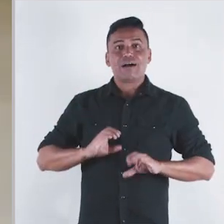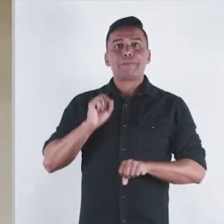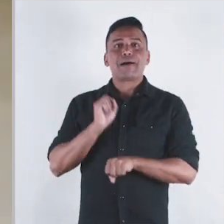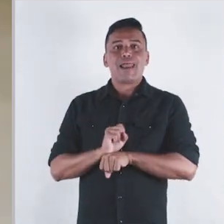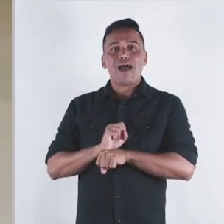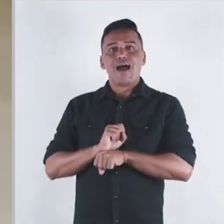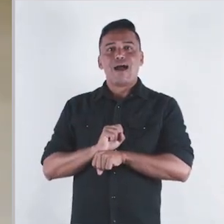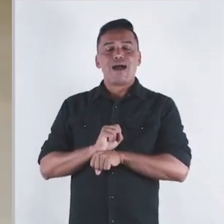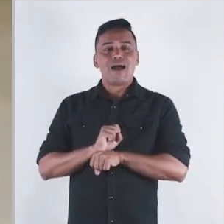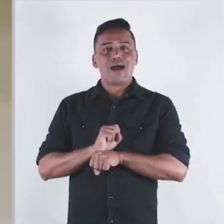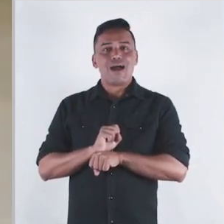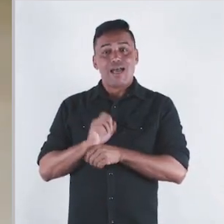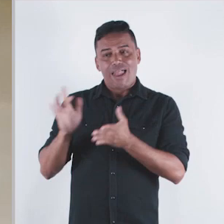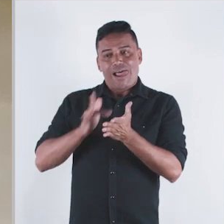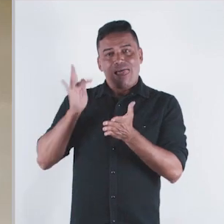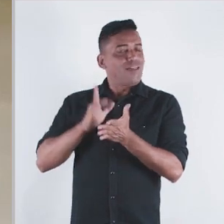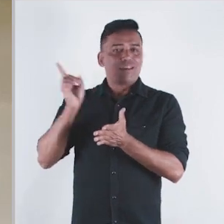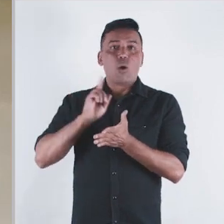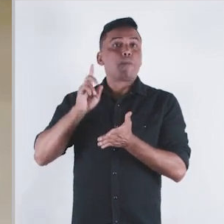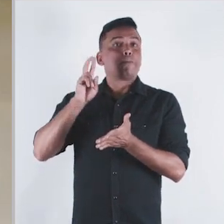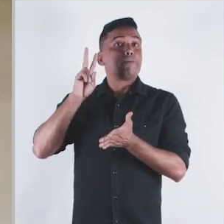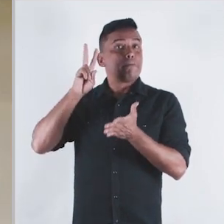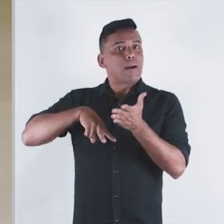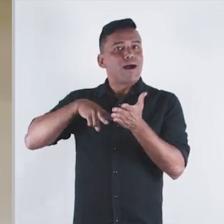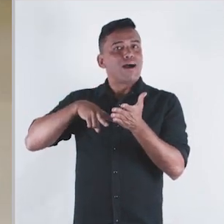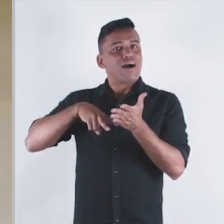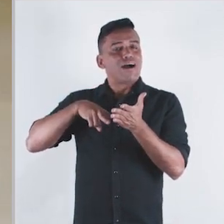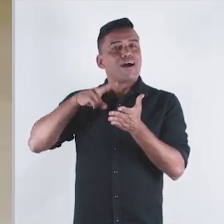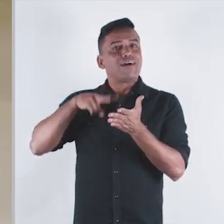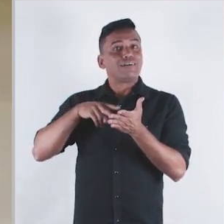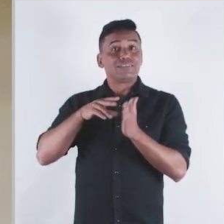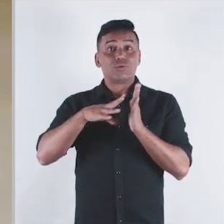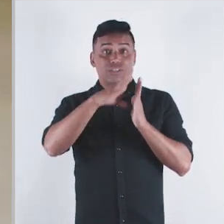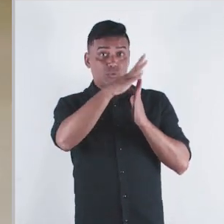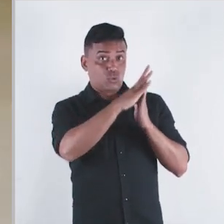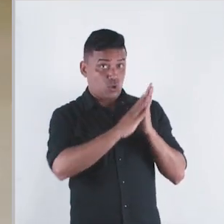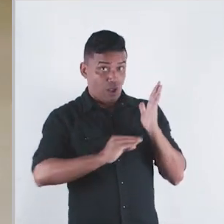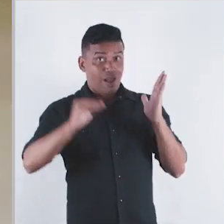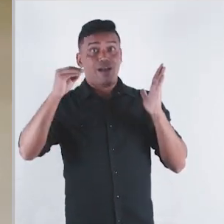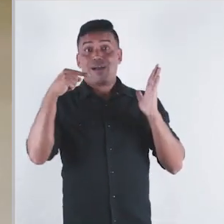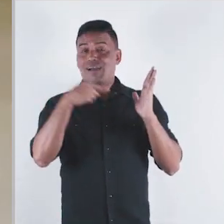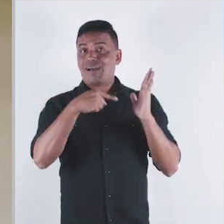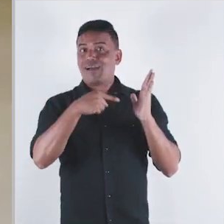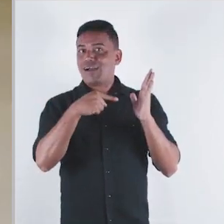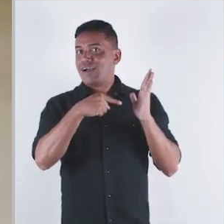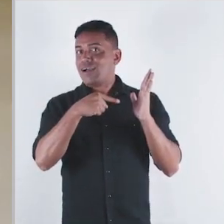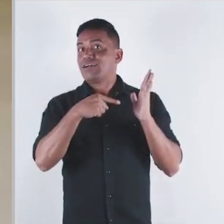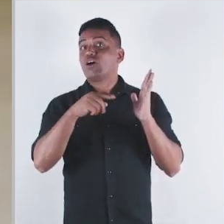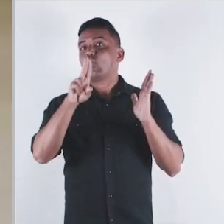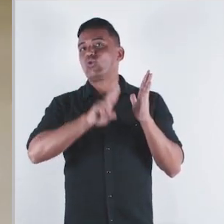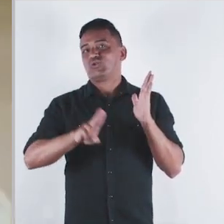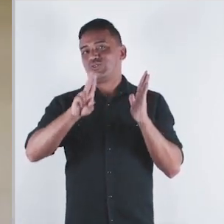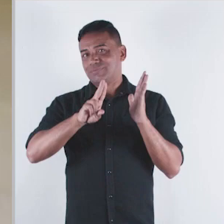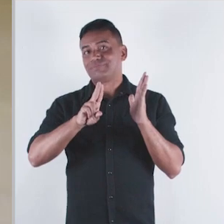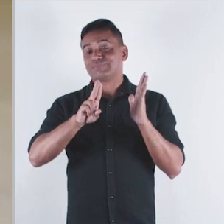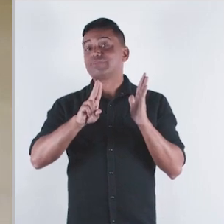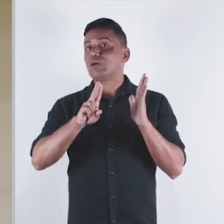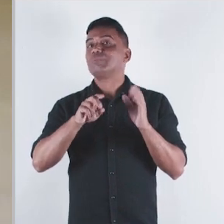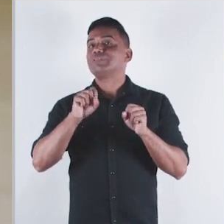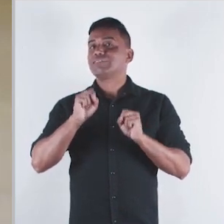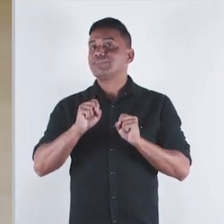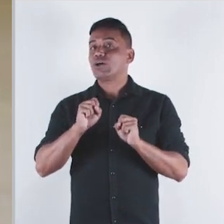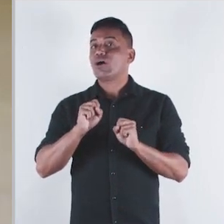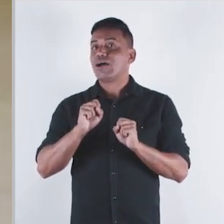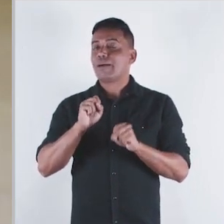parar. Quando eu falo que existe um hackeio, é um hackeio no uso também, Sim. é nesse sentido. É necessário